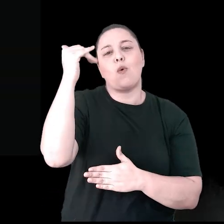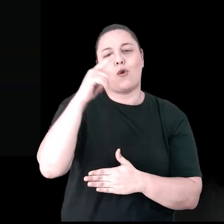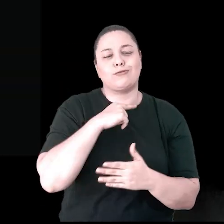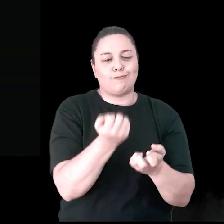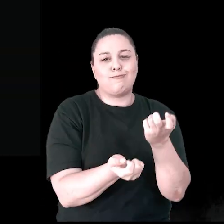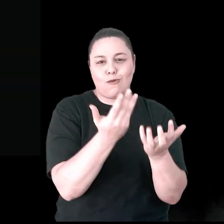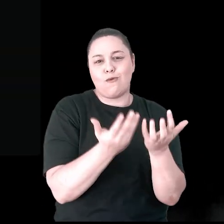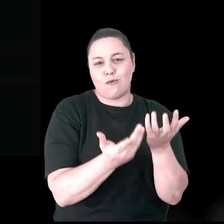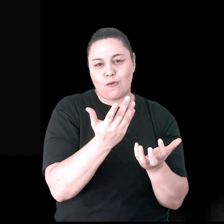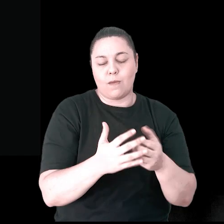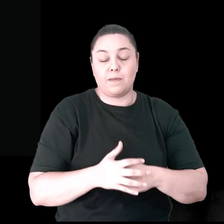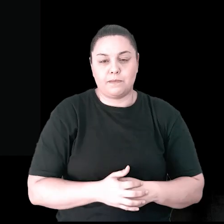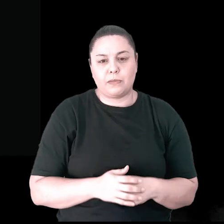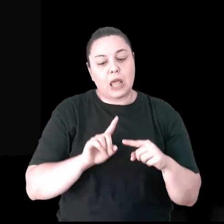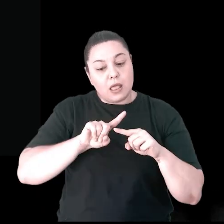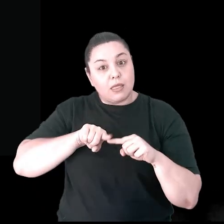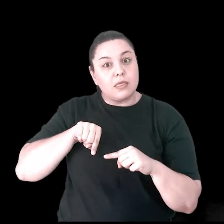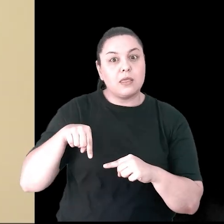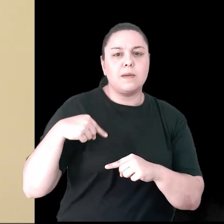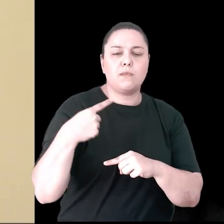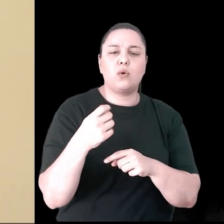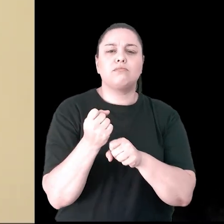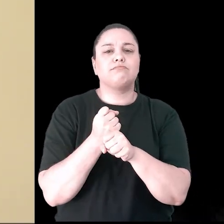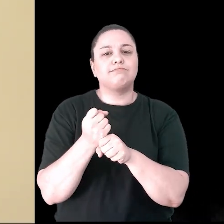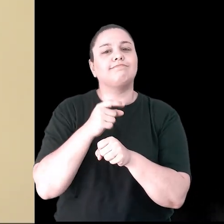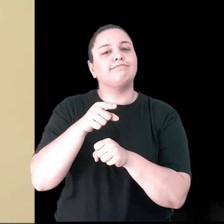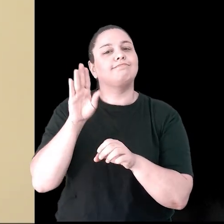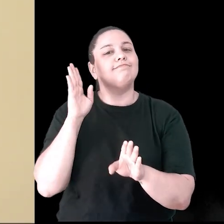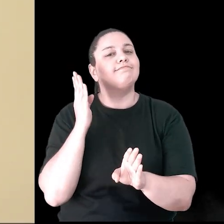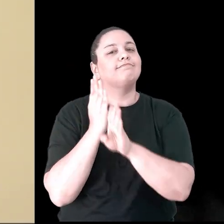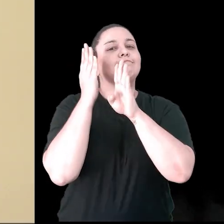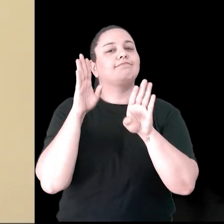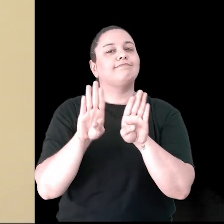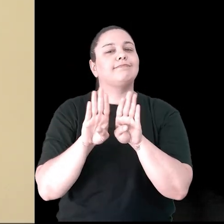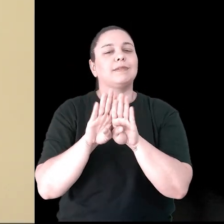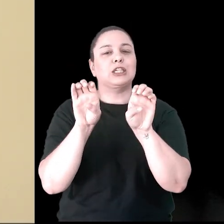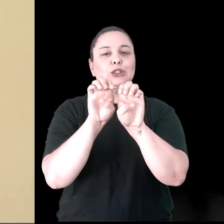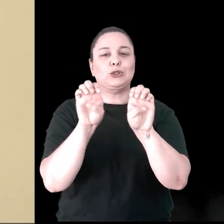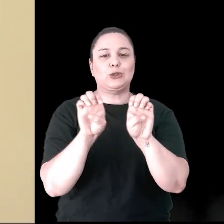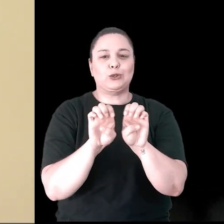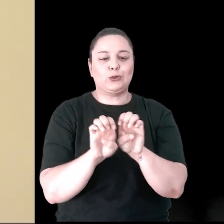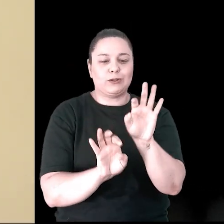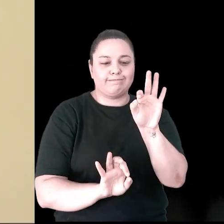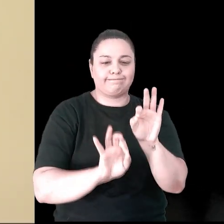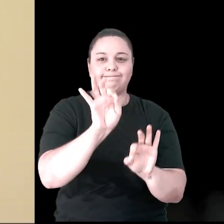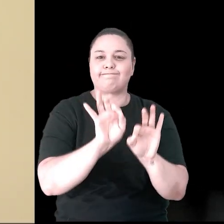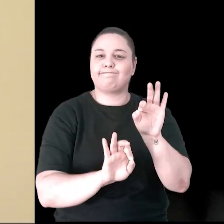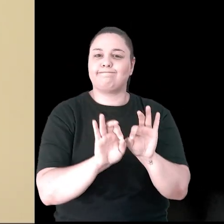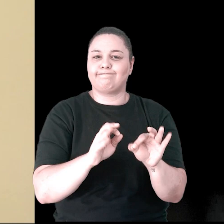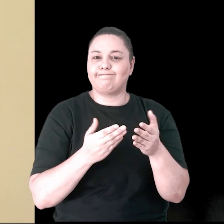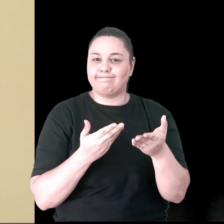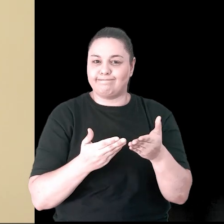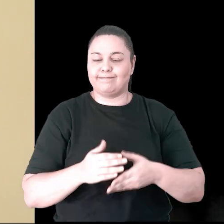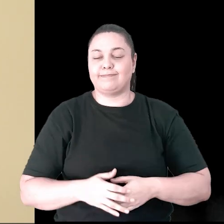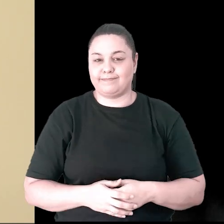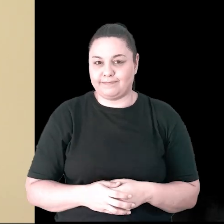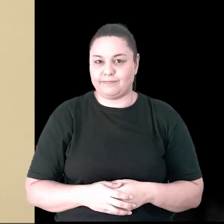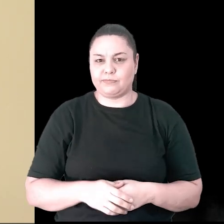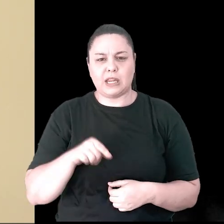enopla. Nos anos que se seguiram, Shimomura também definiu a estrutura da luciferase de cipridina.